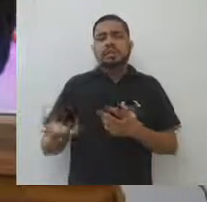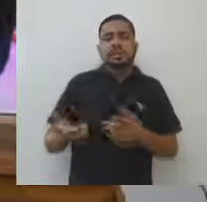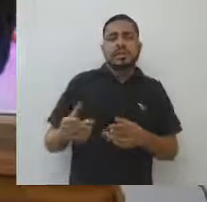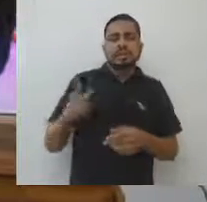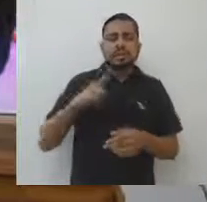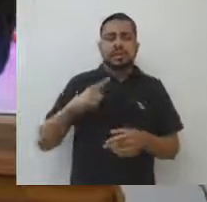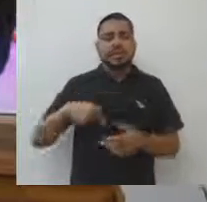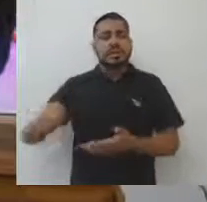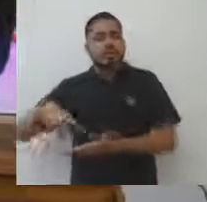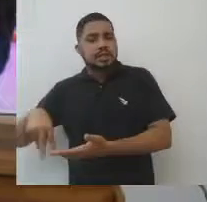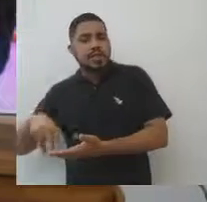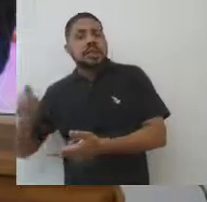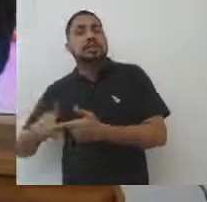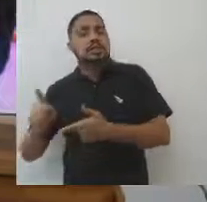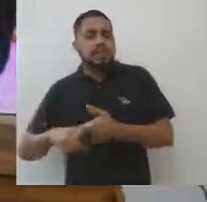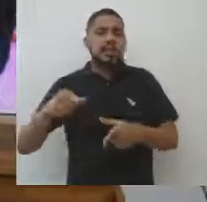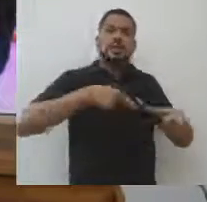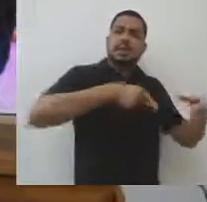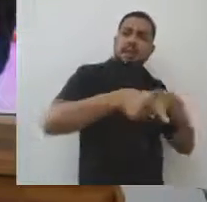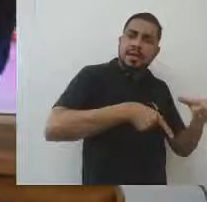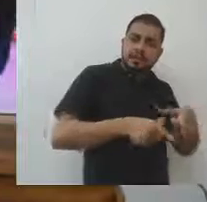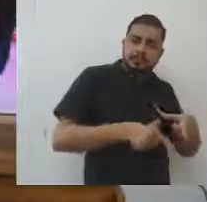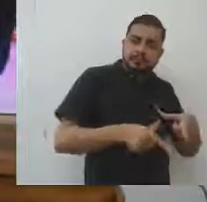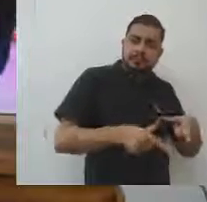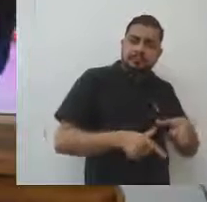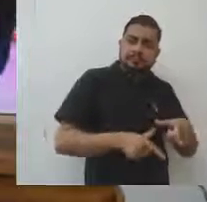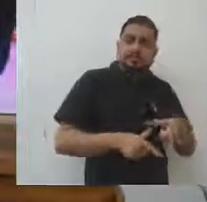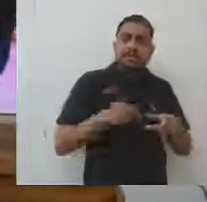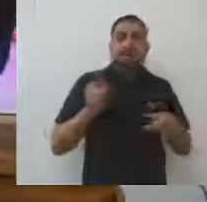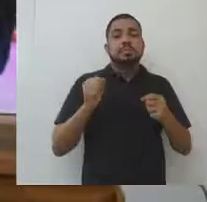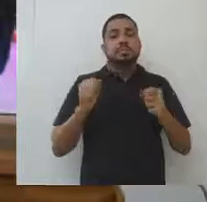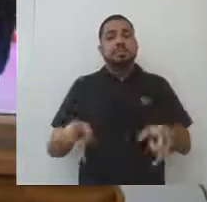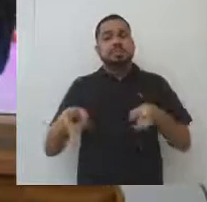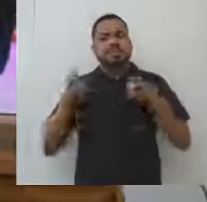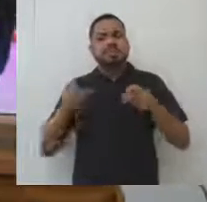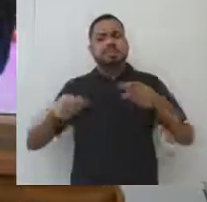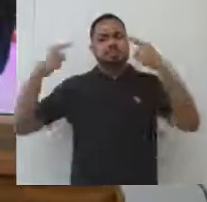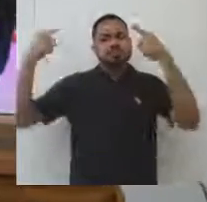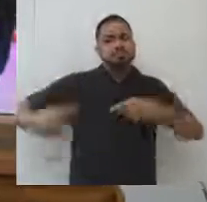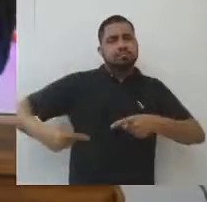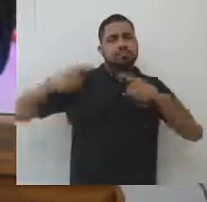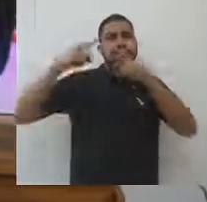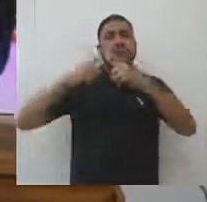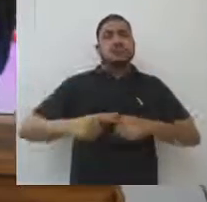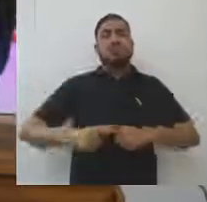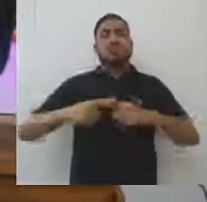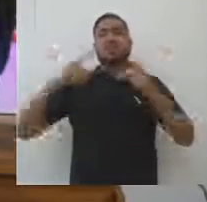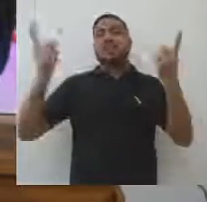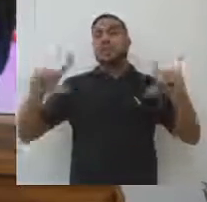eles também trabalham. Então, você pode observar esses concursos que tem televisivos,